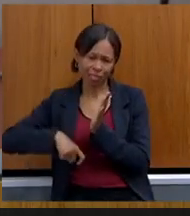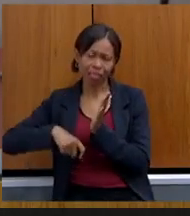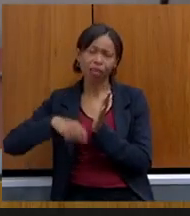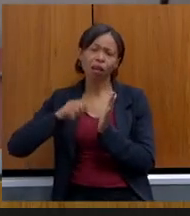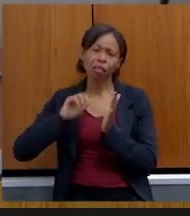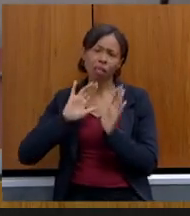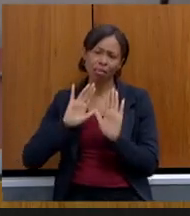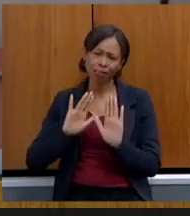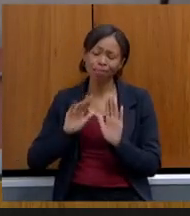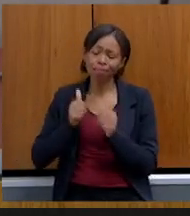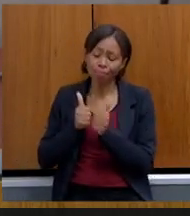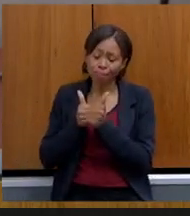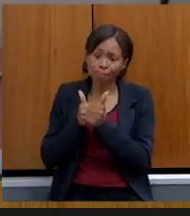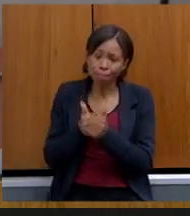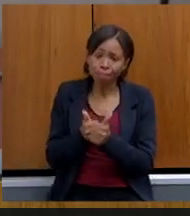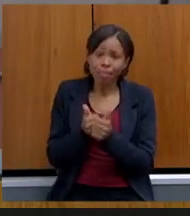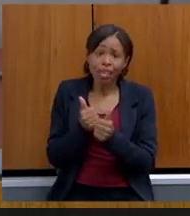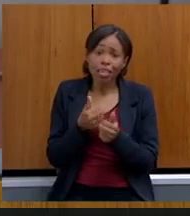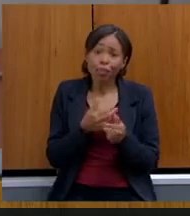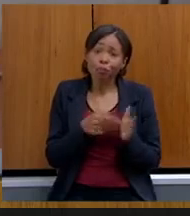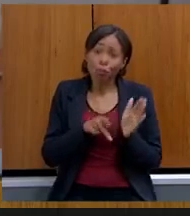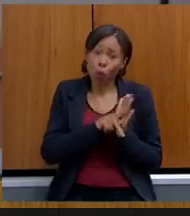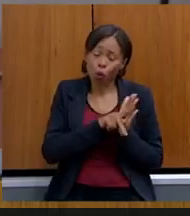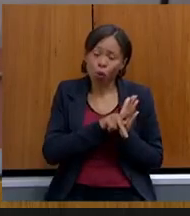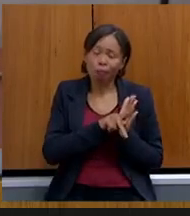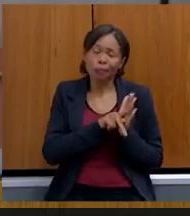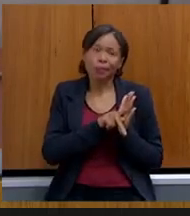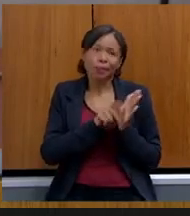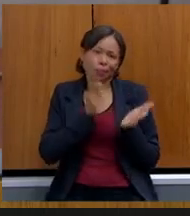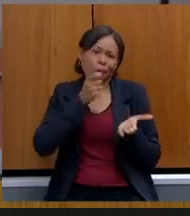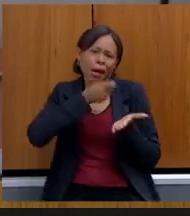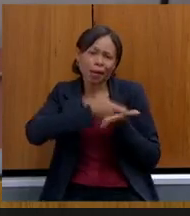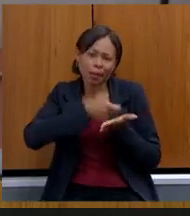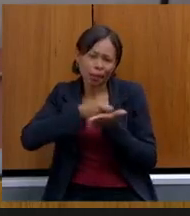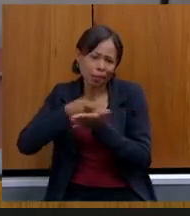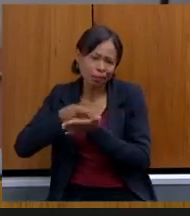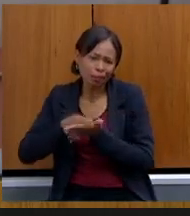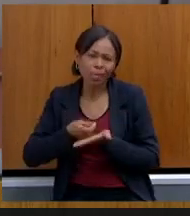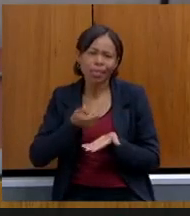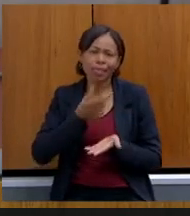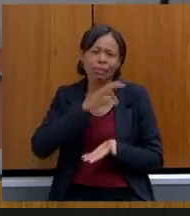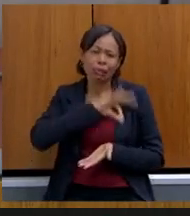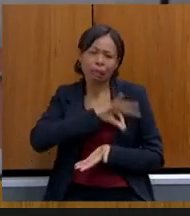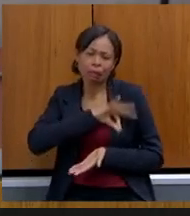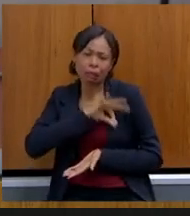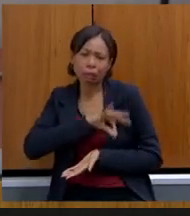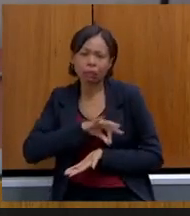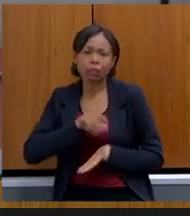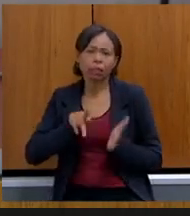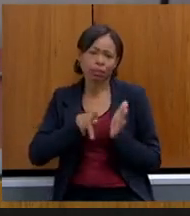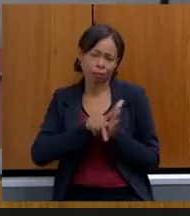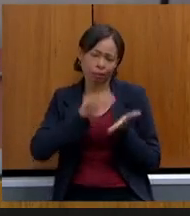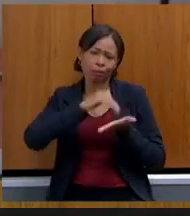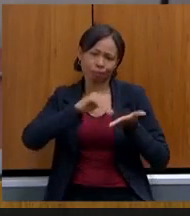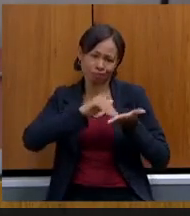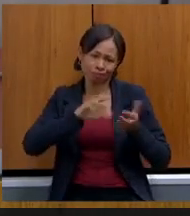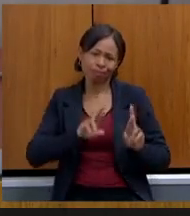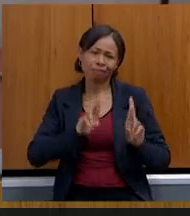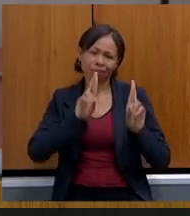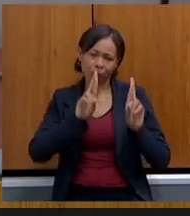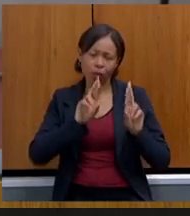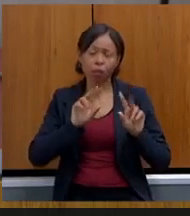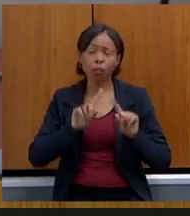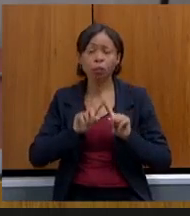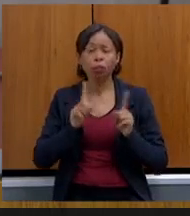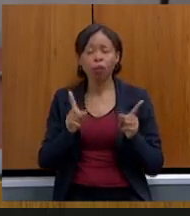Cabe à secretaria de planejamento toda essa situação relacionada a folha e com a nossa advocacia-geral do Estado mas é